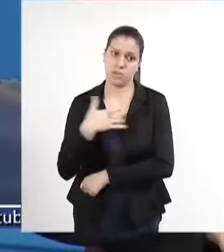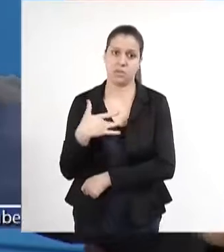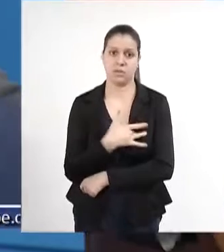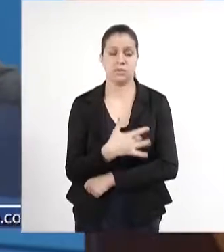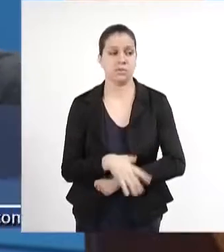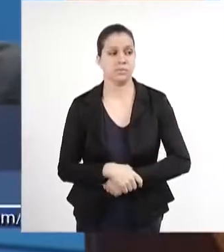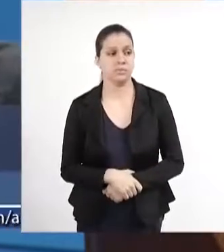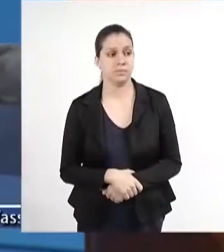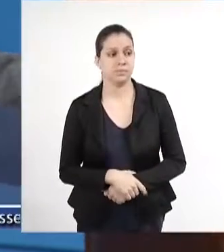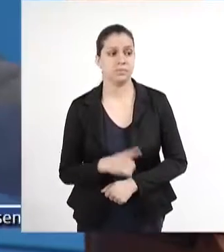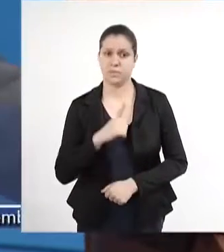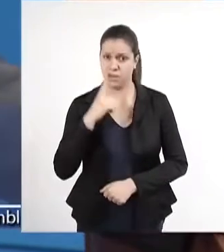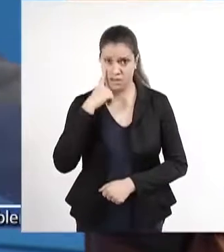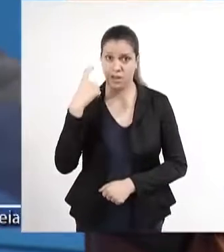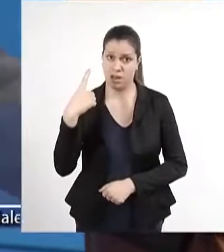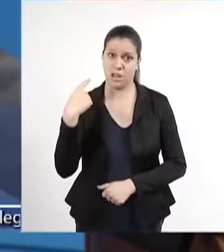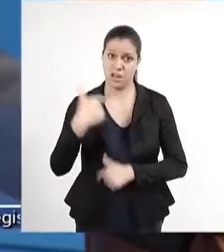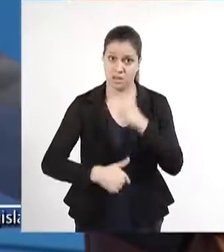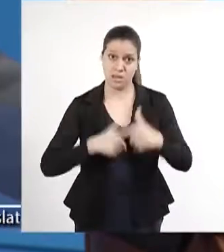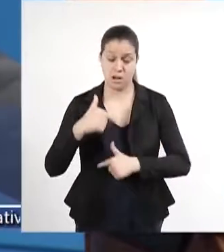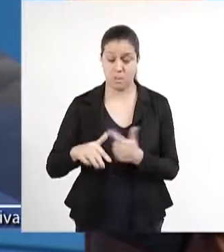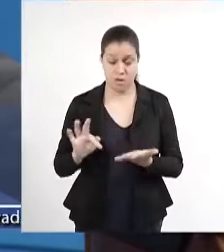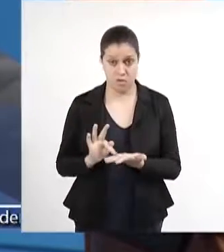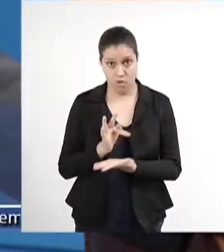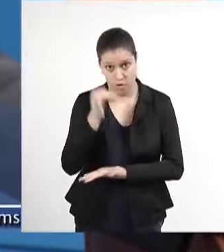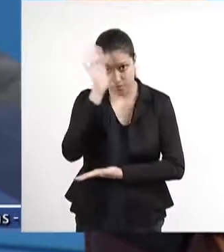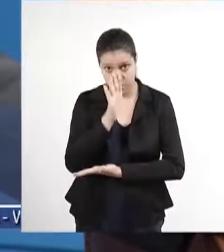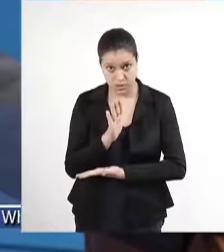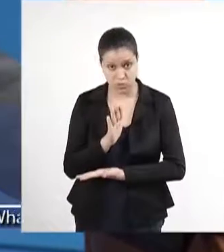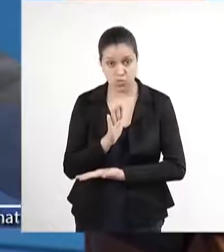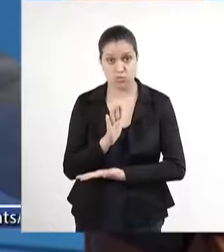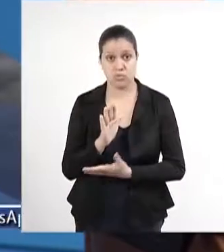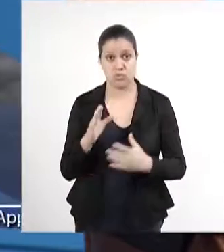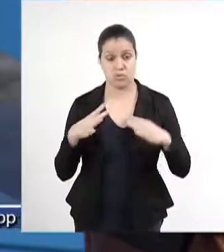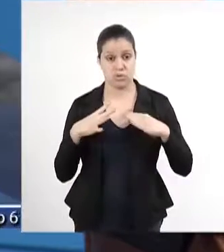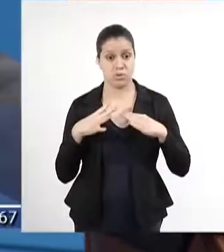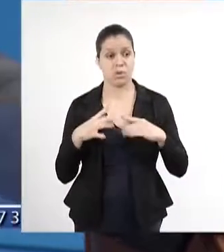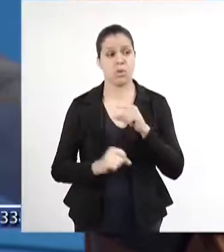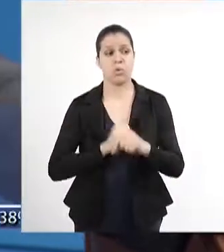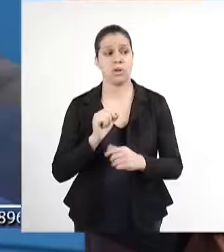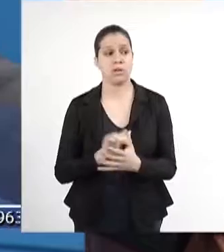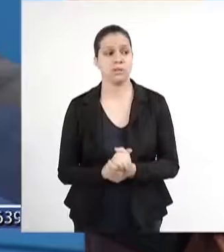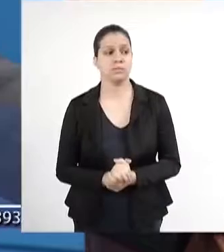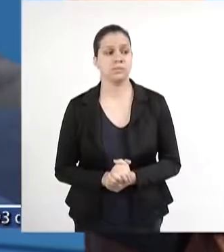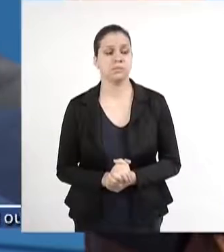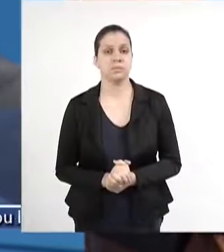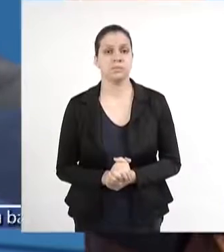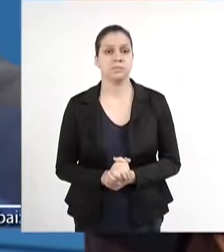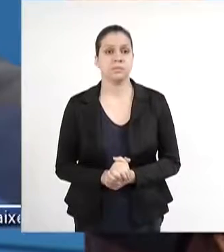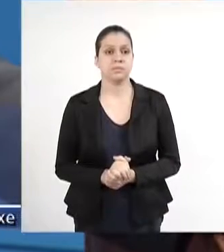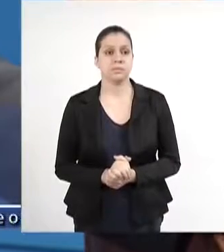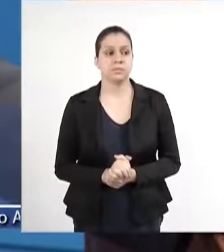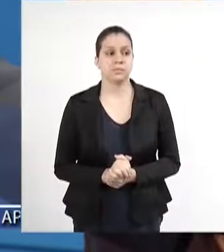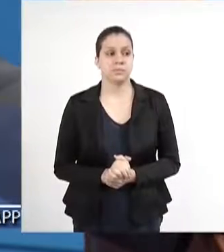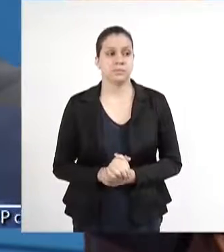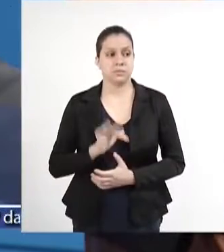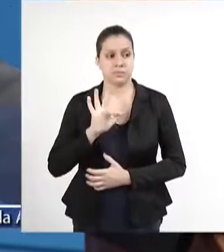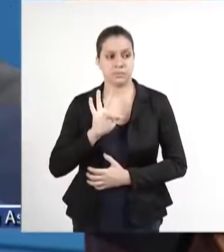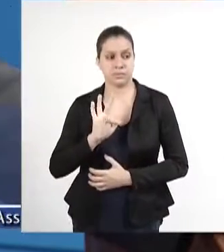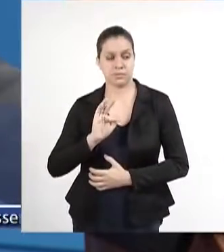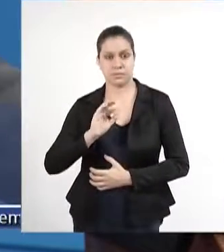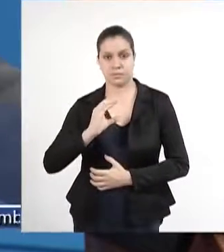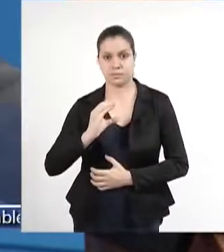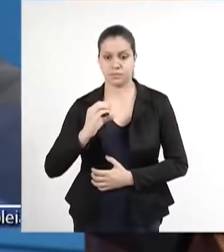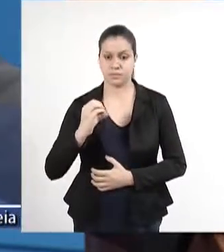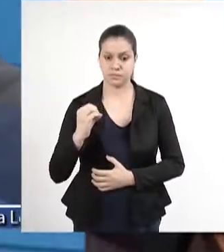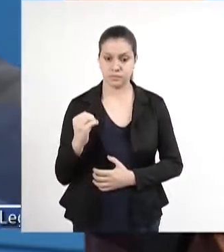tão interessante o trabalho do Fórum Brasil Central que me foi colocado que o FCO está querendo